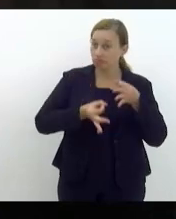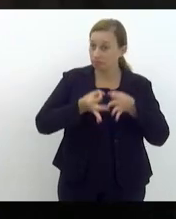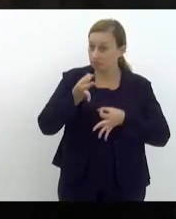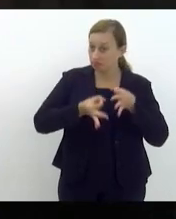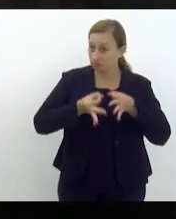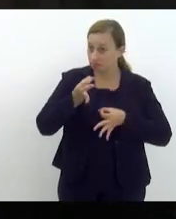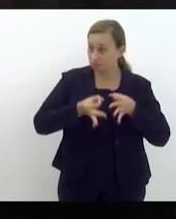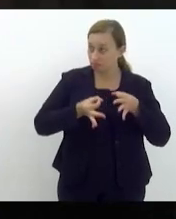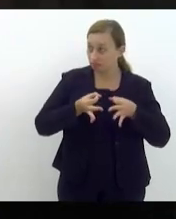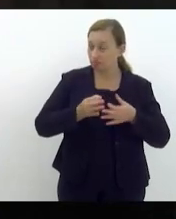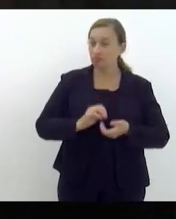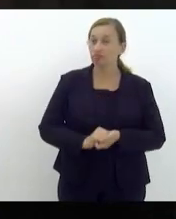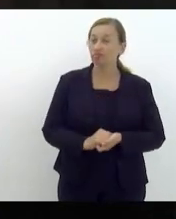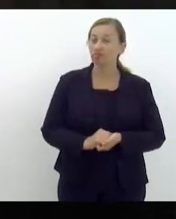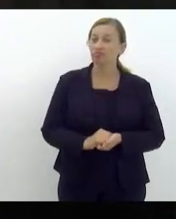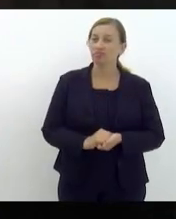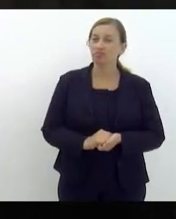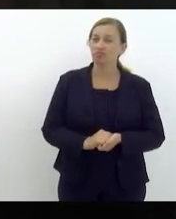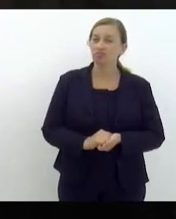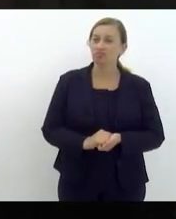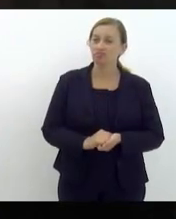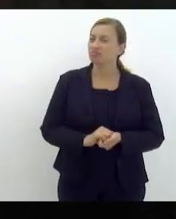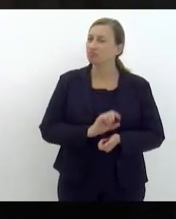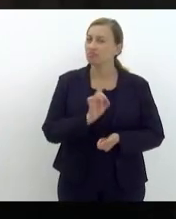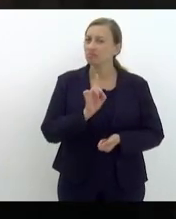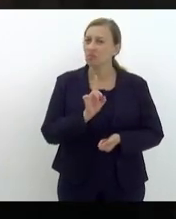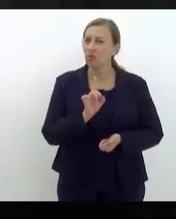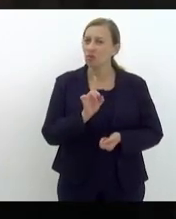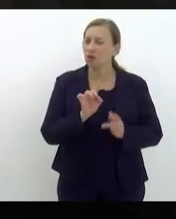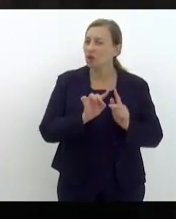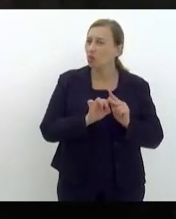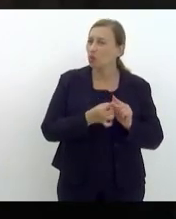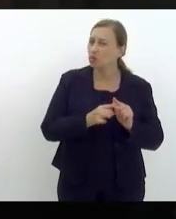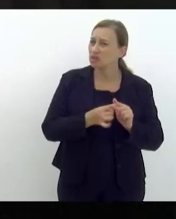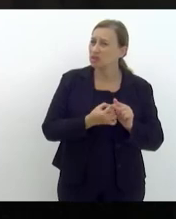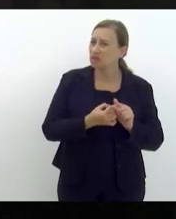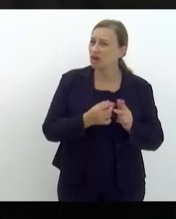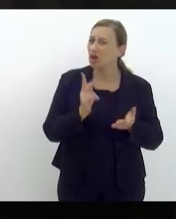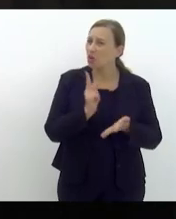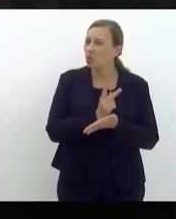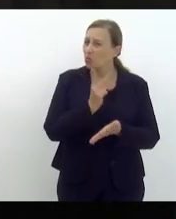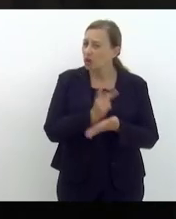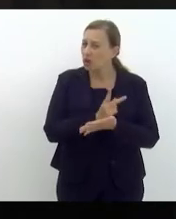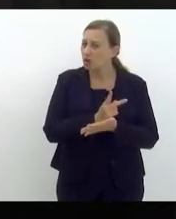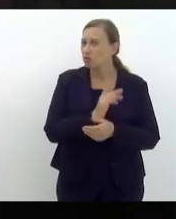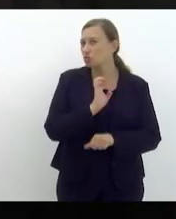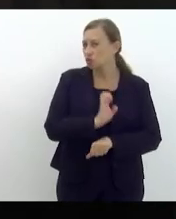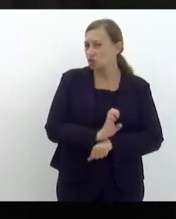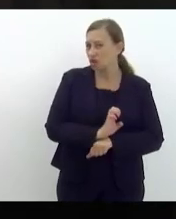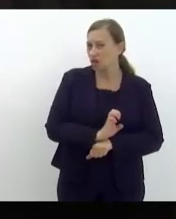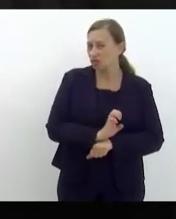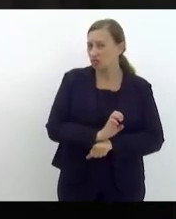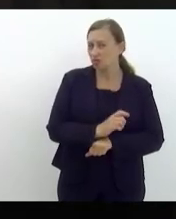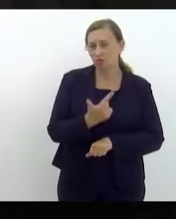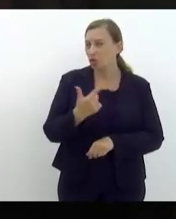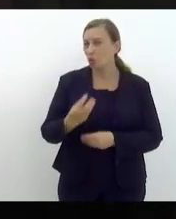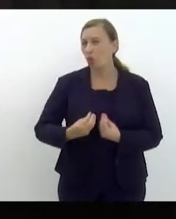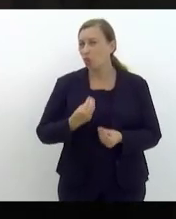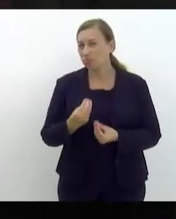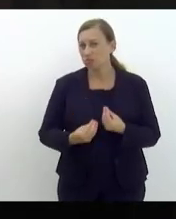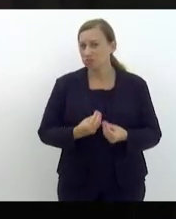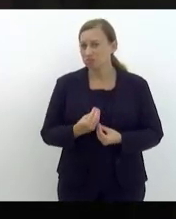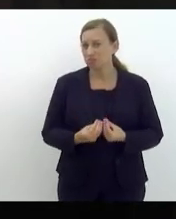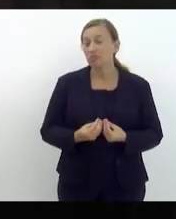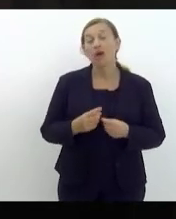é justiça não para reparar um dano que o estado já fez que é in reparável